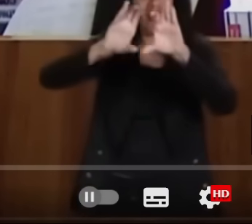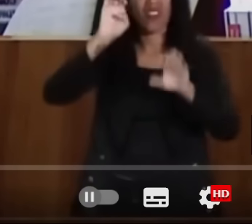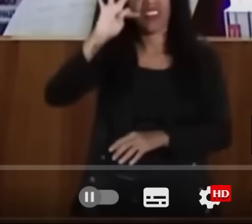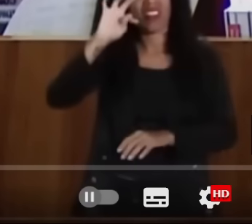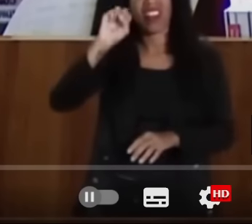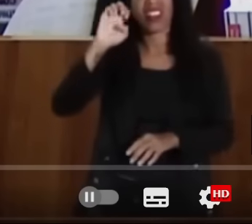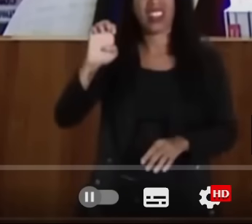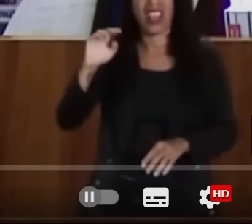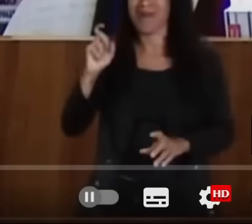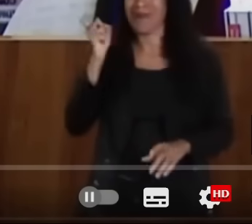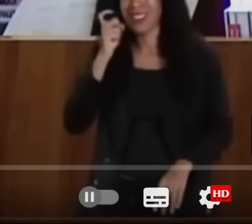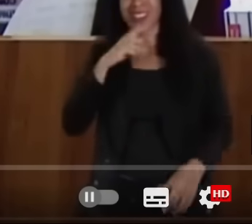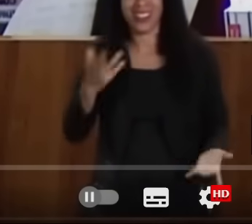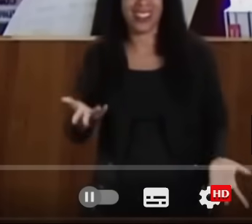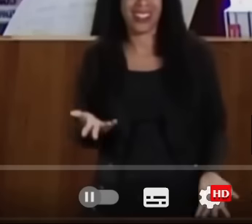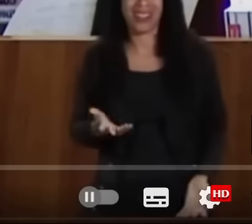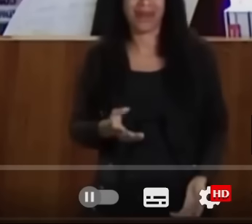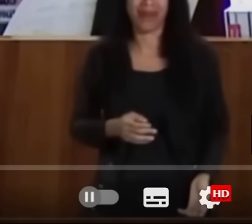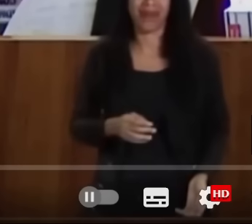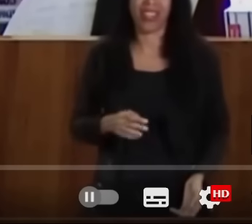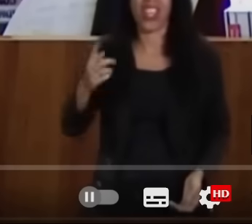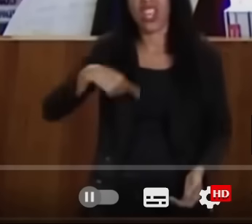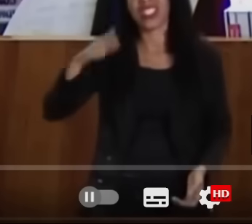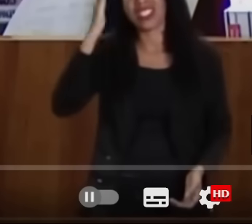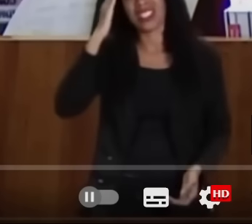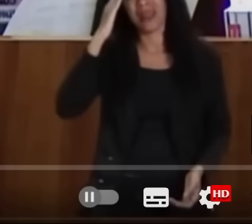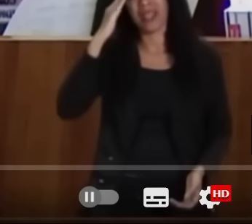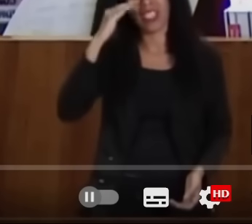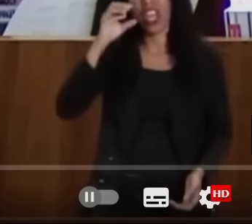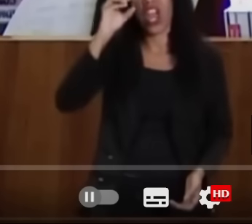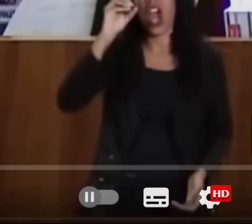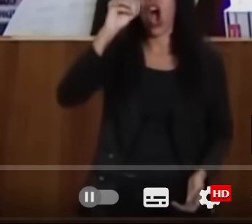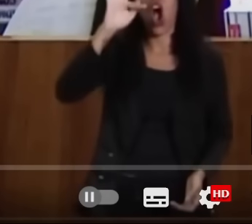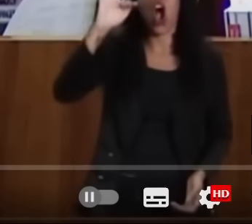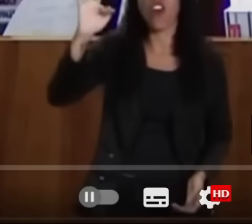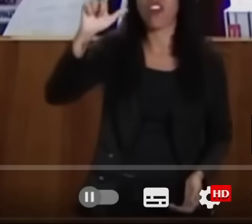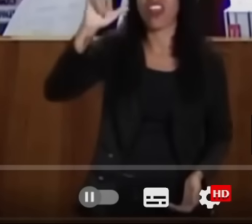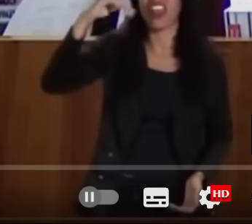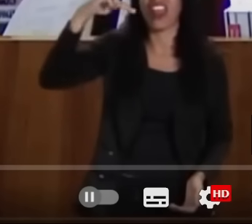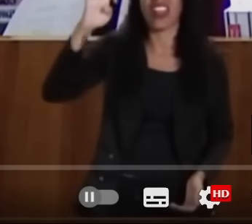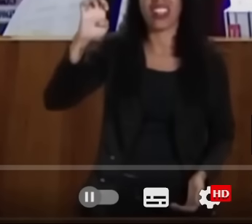Mentira! Todos sabemos, primeiro, que as urnas são offline, as urnas não são online.